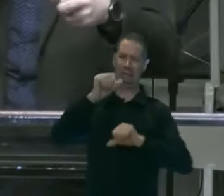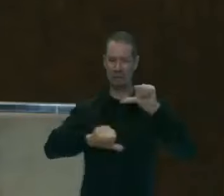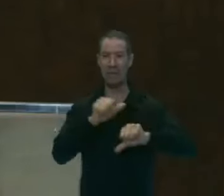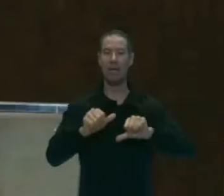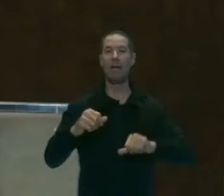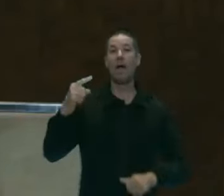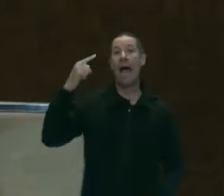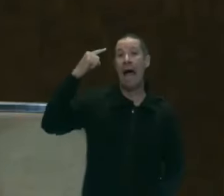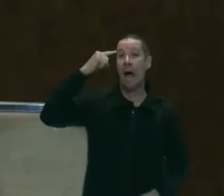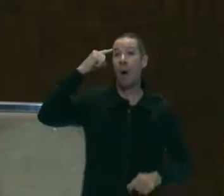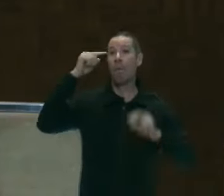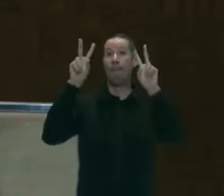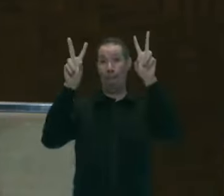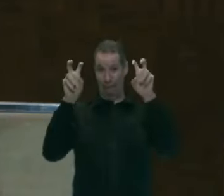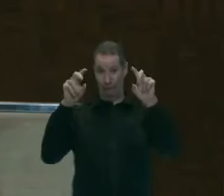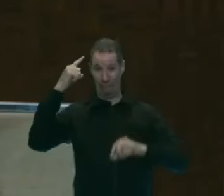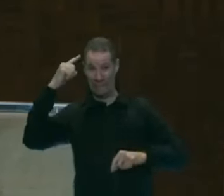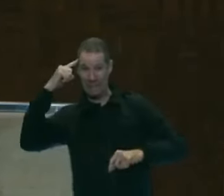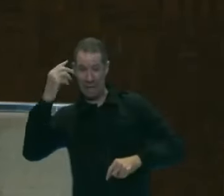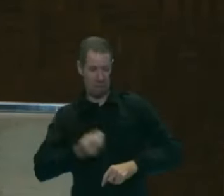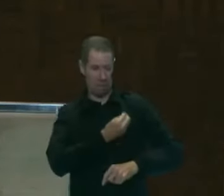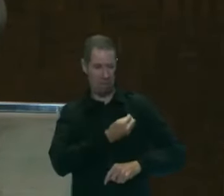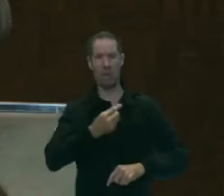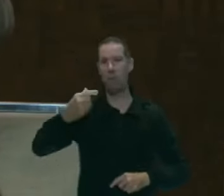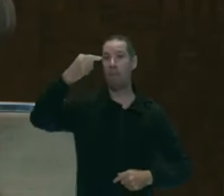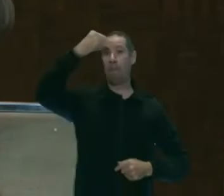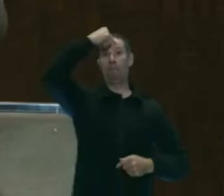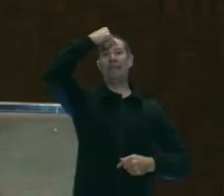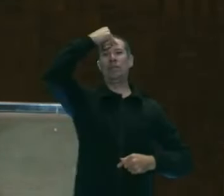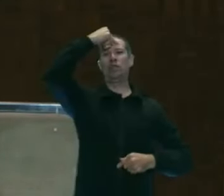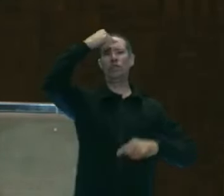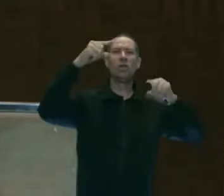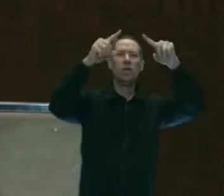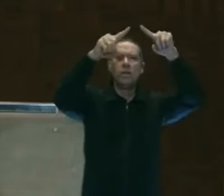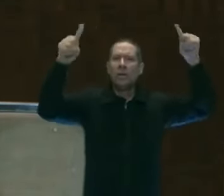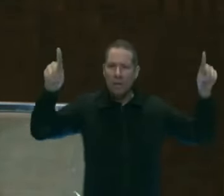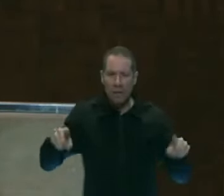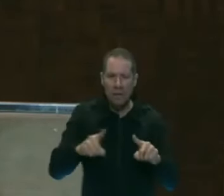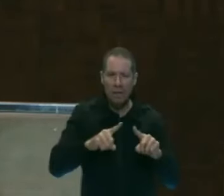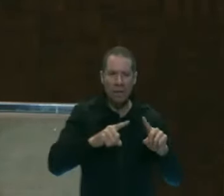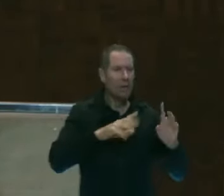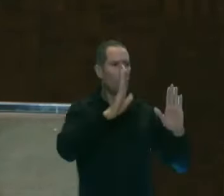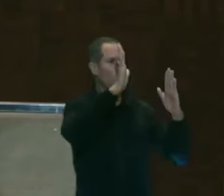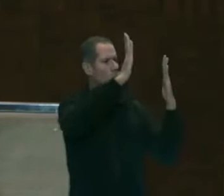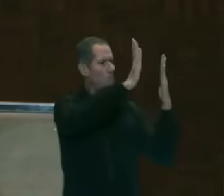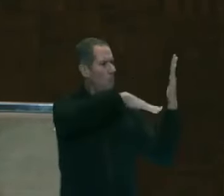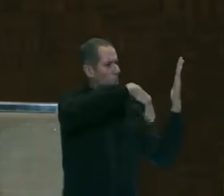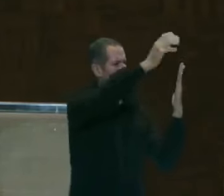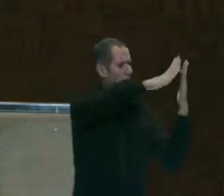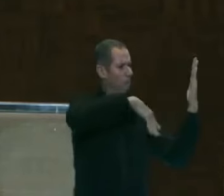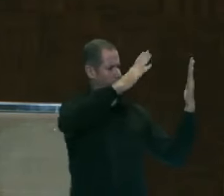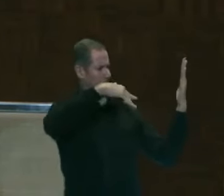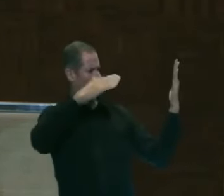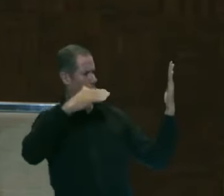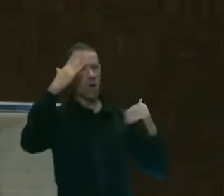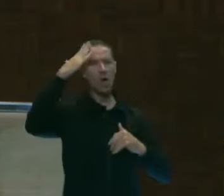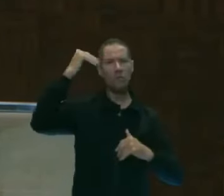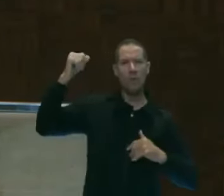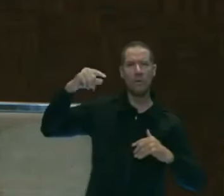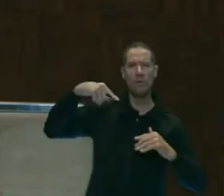pensava nesse tema, a imagem que me veio à mente foi daquele quadro do pintor surrealista Salvador Dalí. Sabe aquele